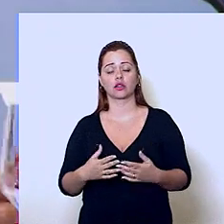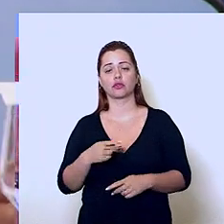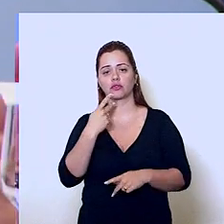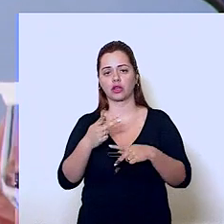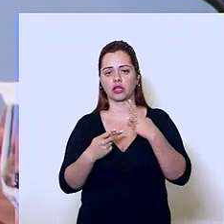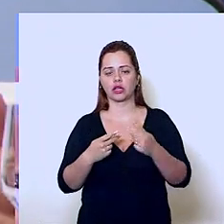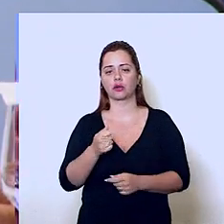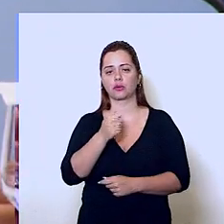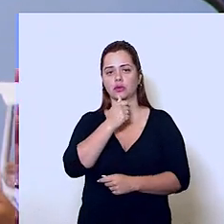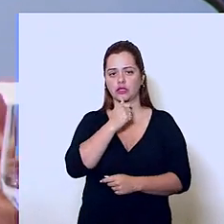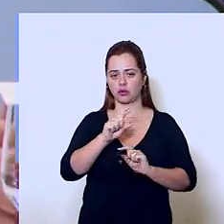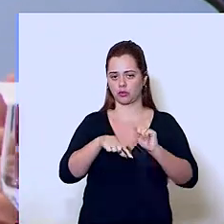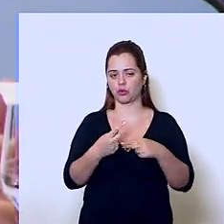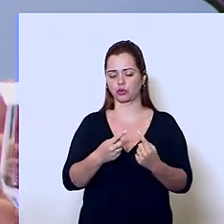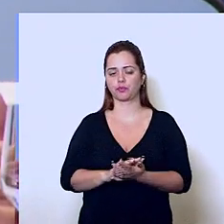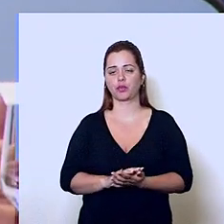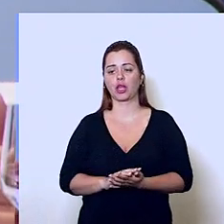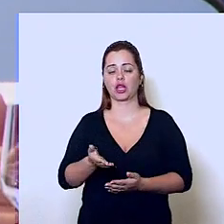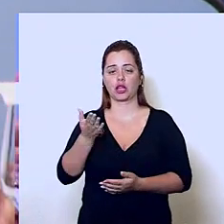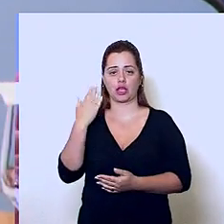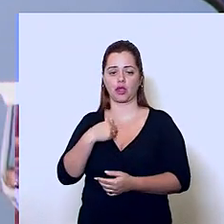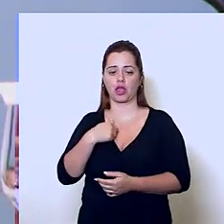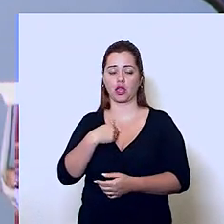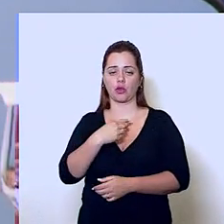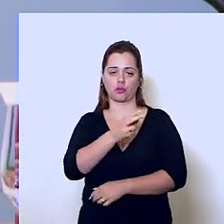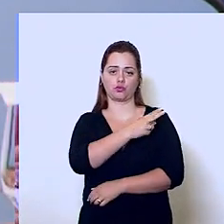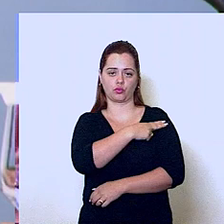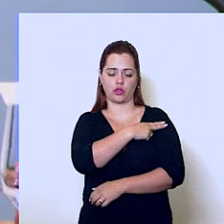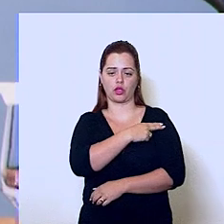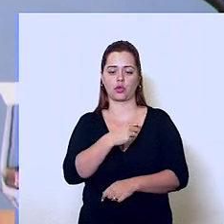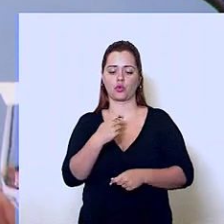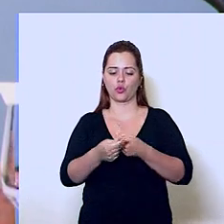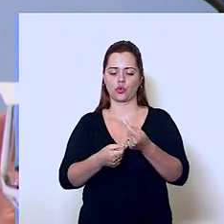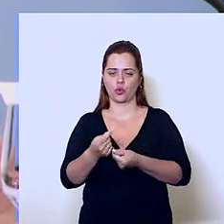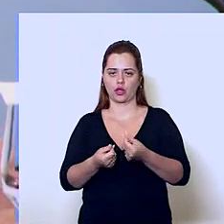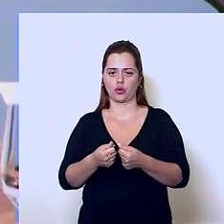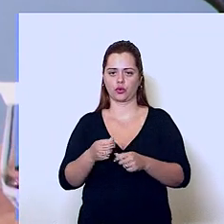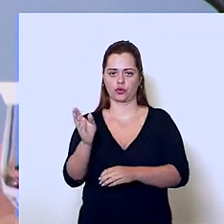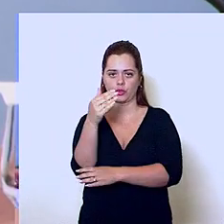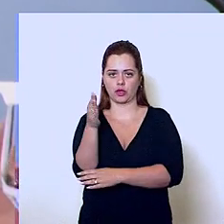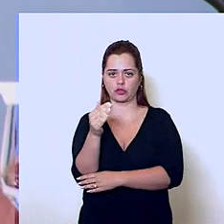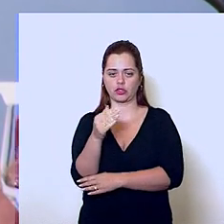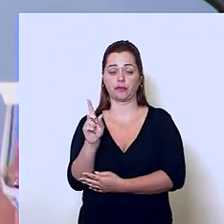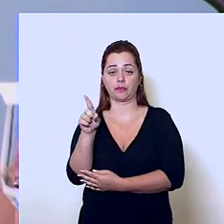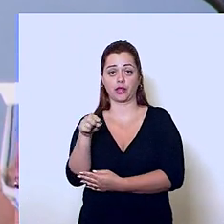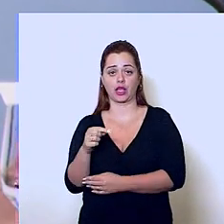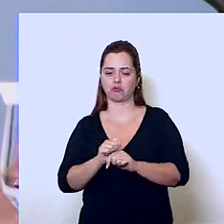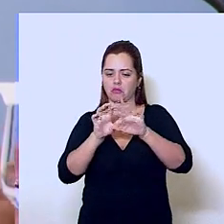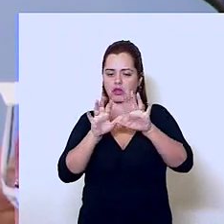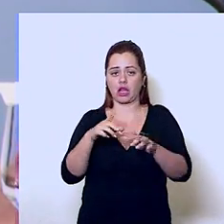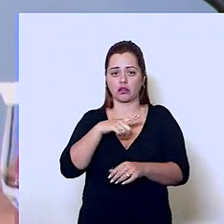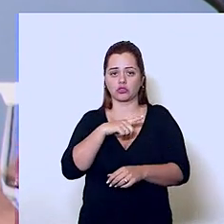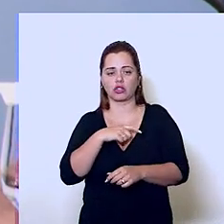Na época, eu era chefe do setor econômico da embaixada, e ele, claro, tinha que lidar com